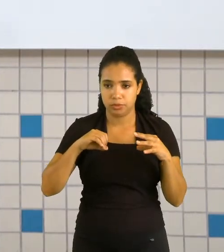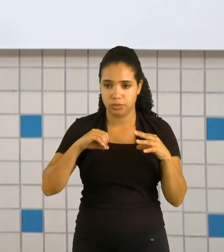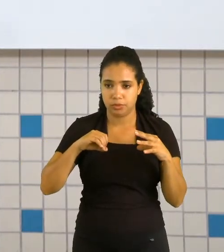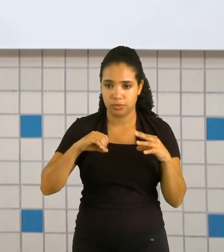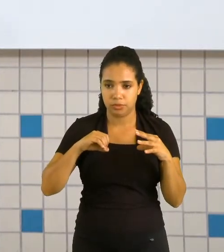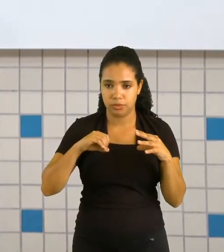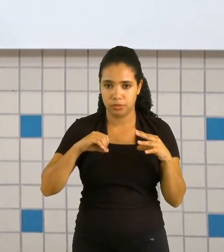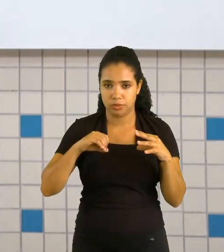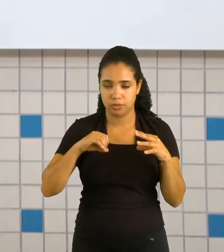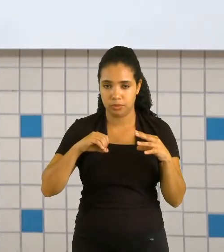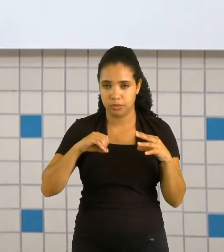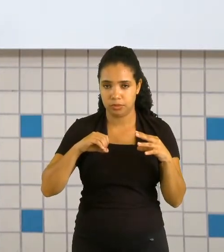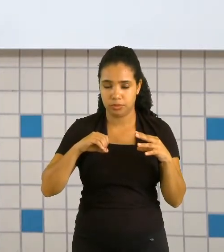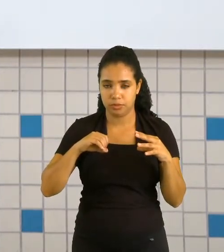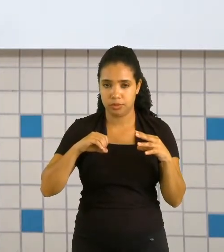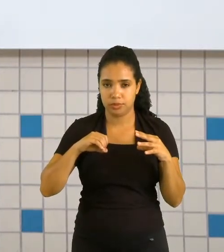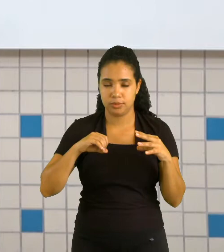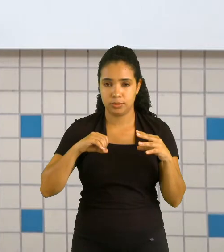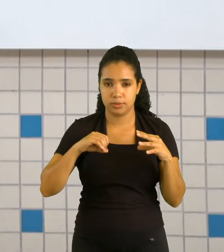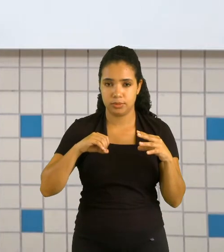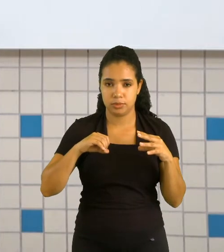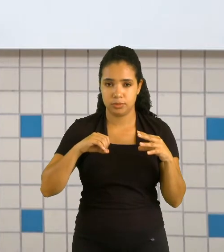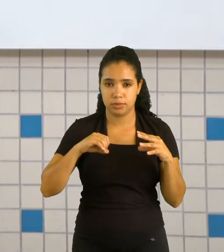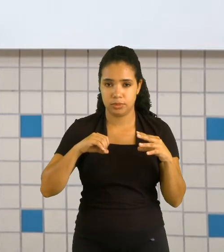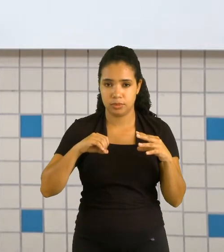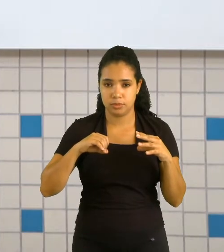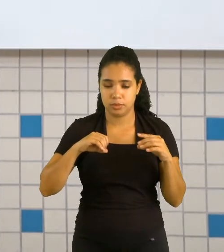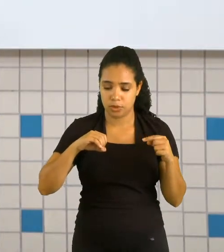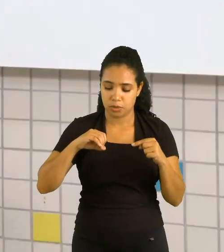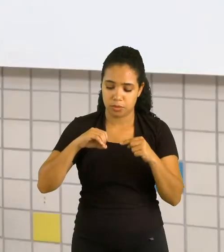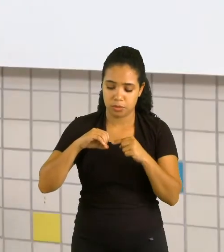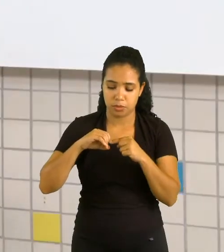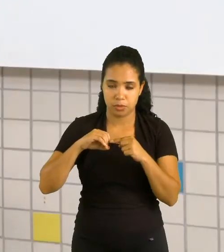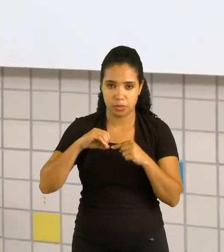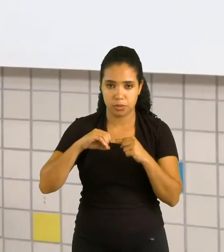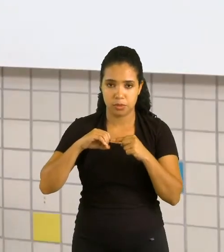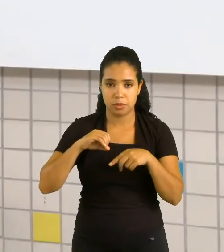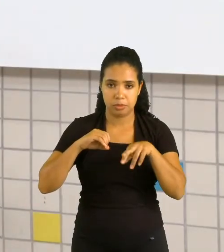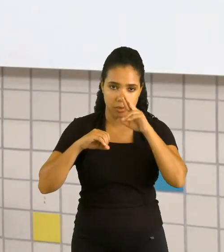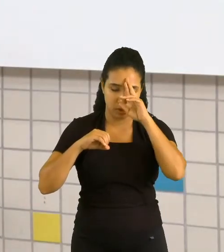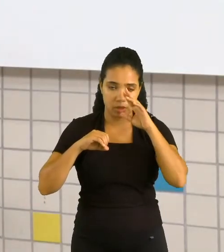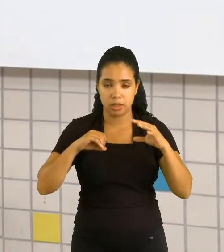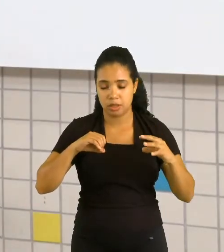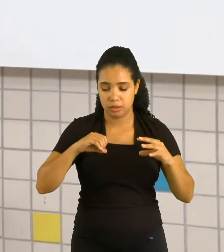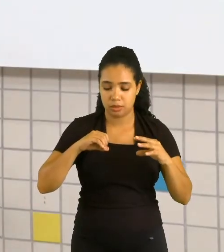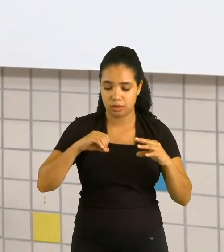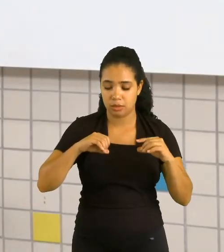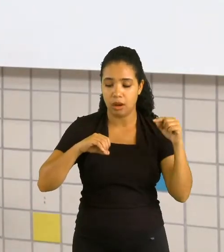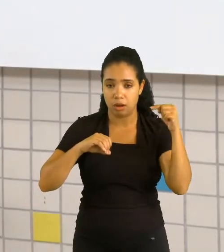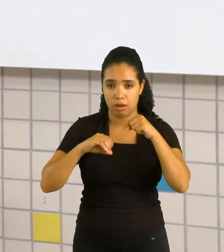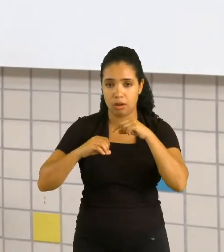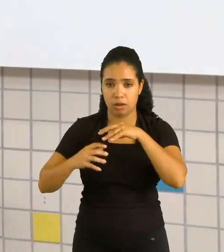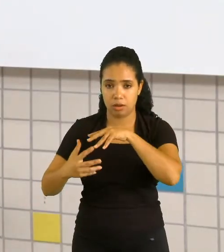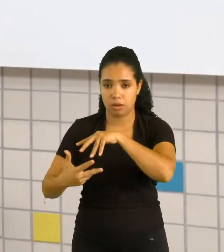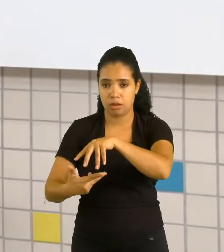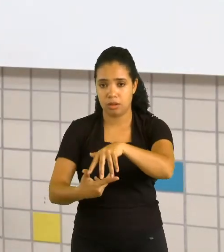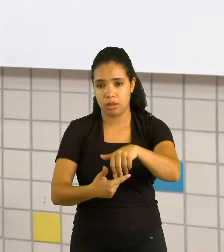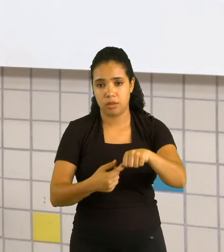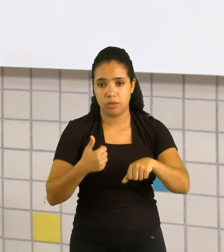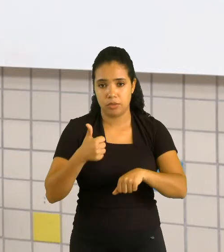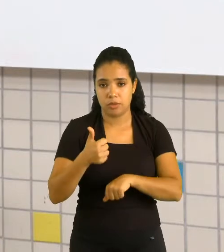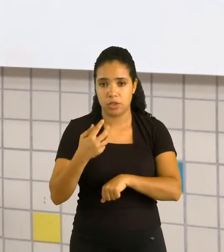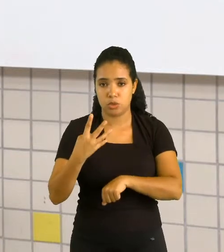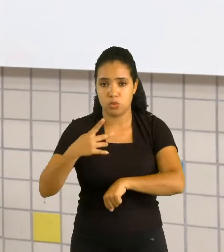bem reto no meio da Terra. Na Terra existem 24 fusos